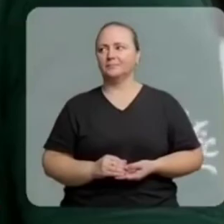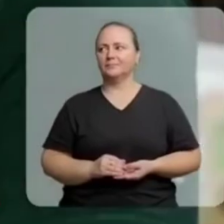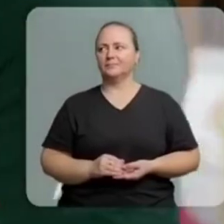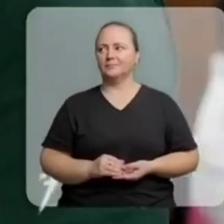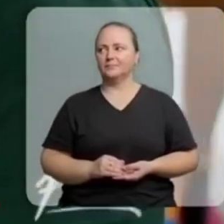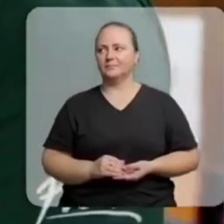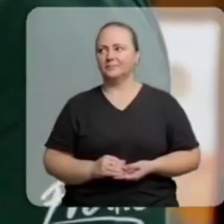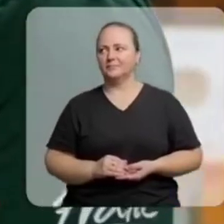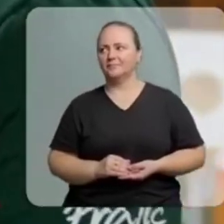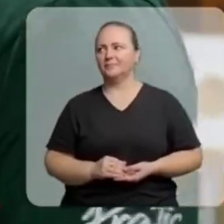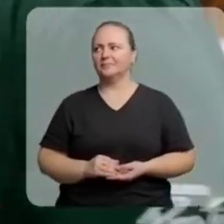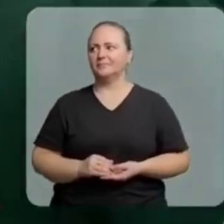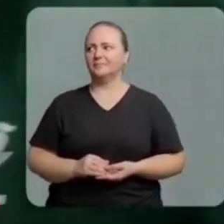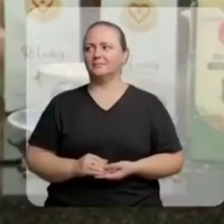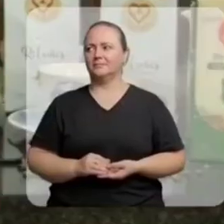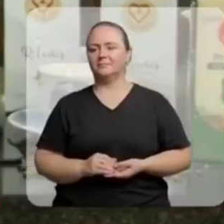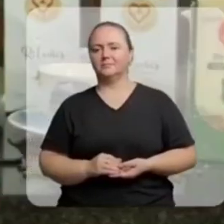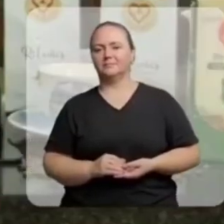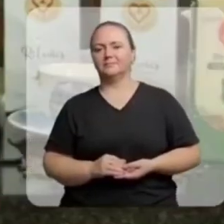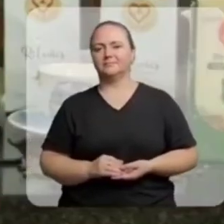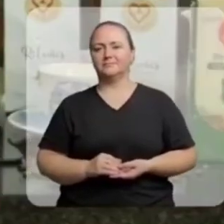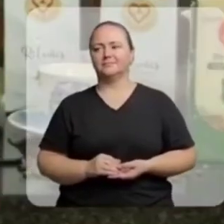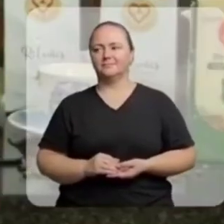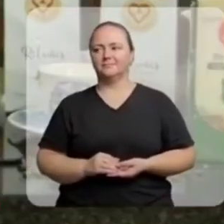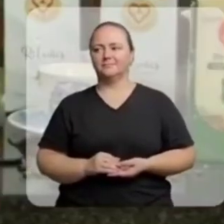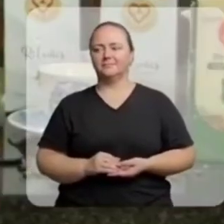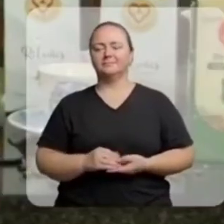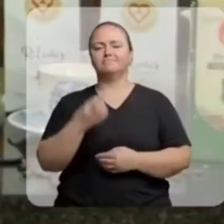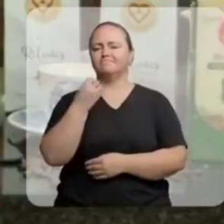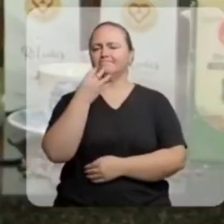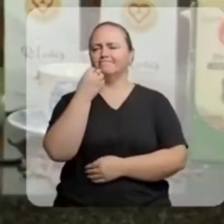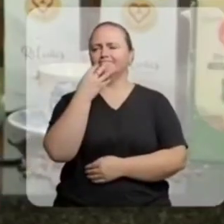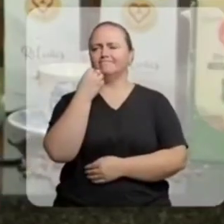Gente, fantástico. Muito, muito bom.